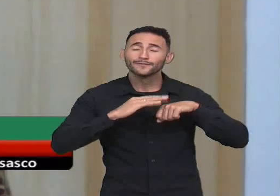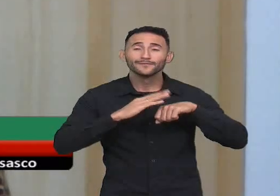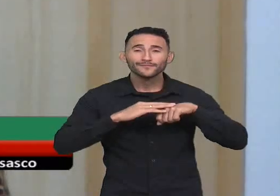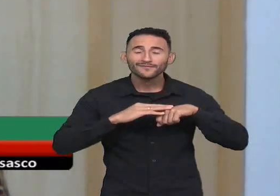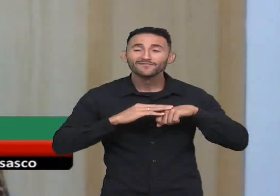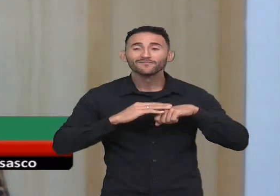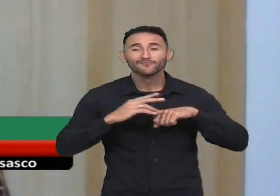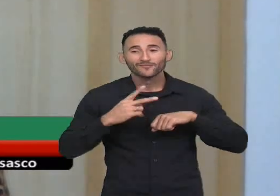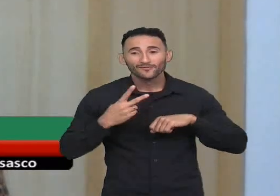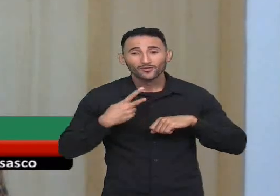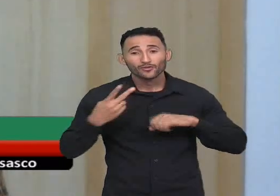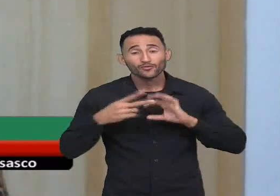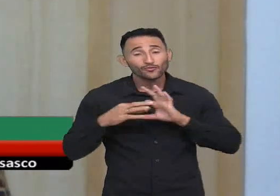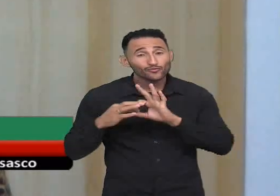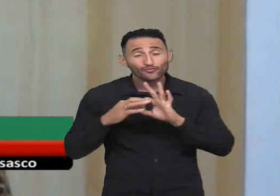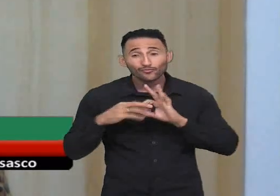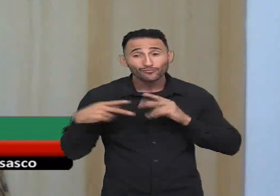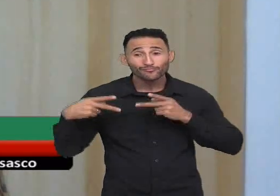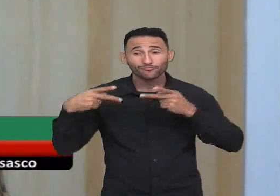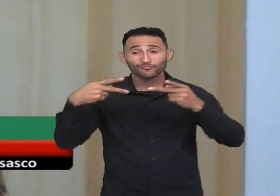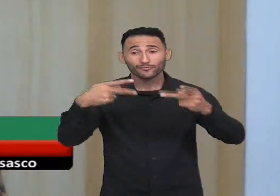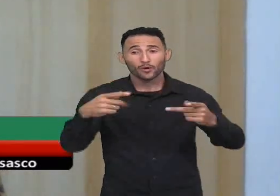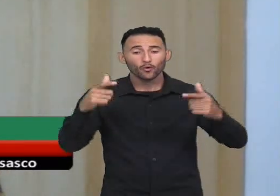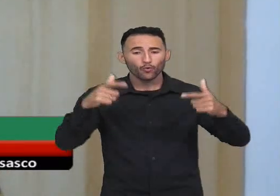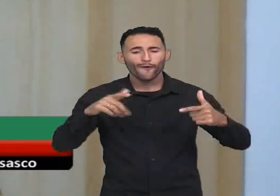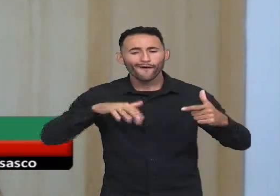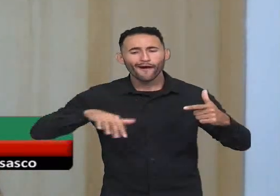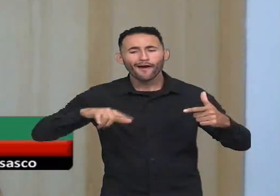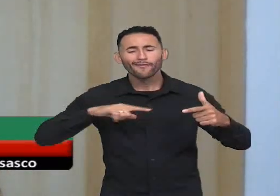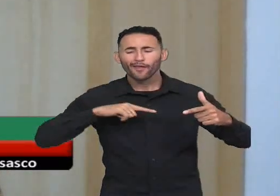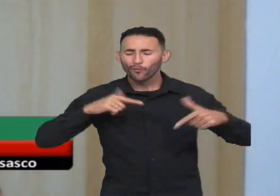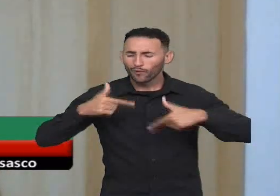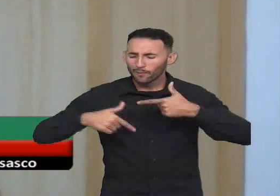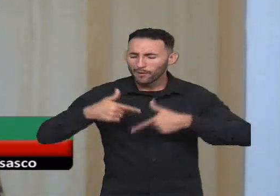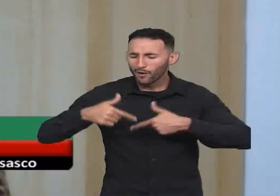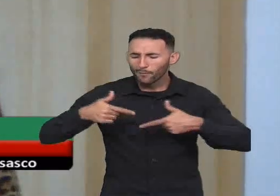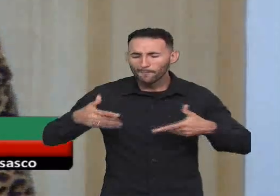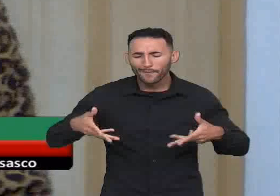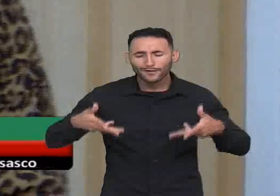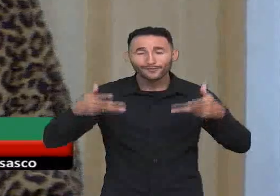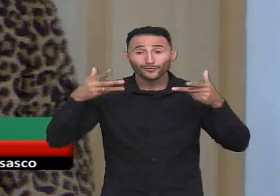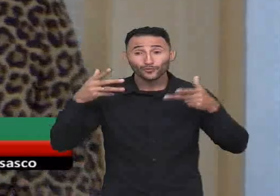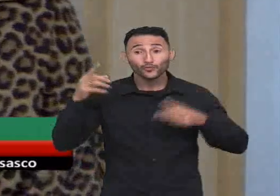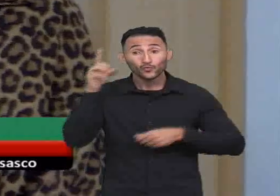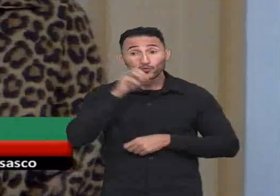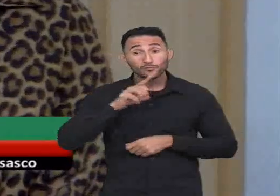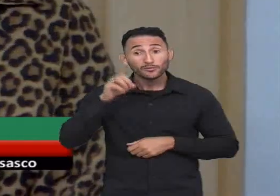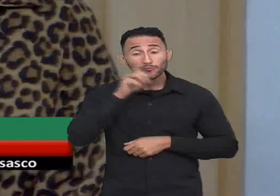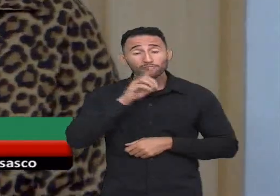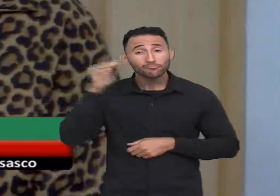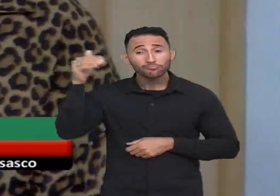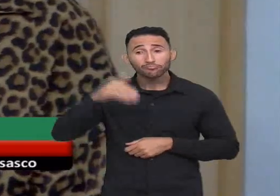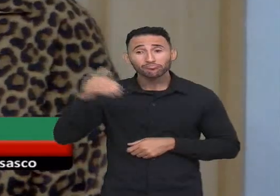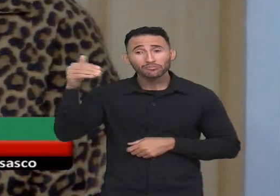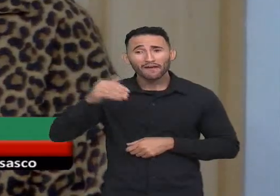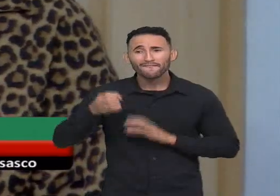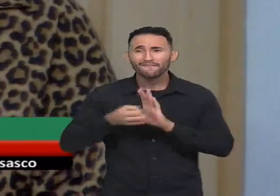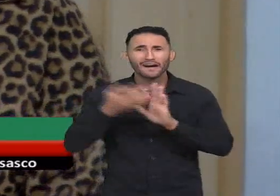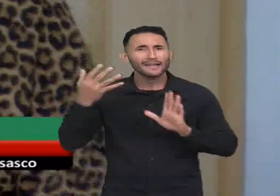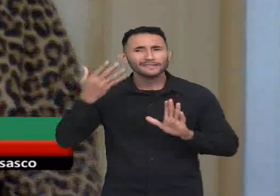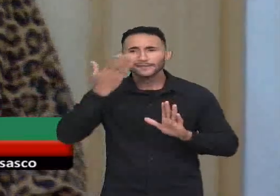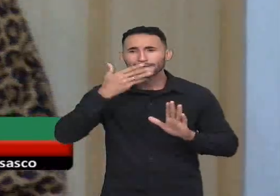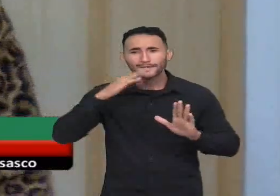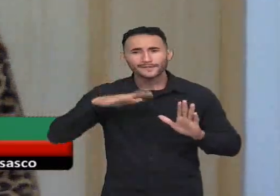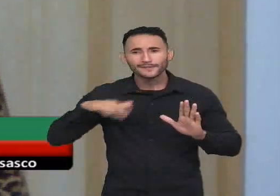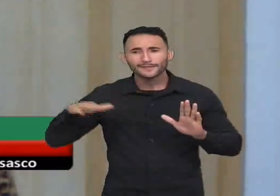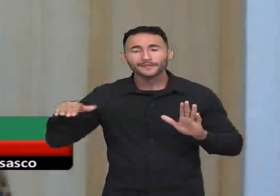foi junto ao espaço onde ele faz um trabalho maravilhoso aos domingos, com várias